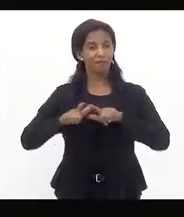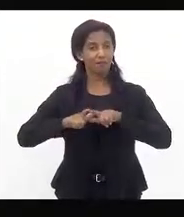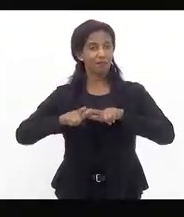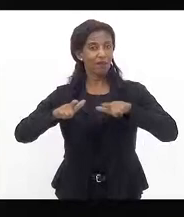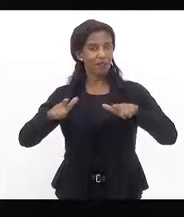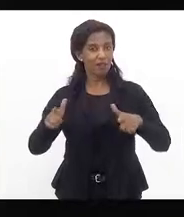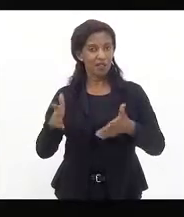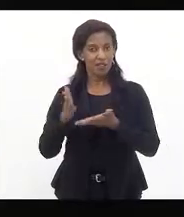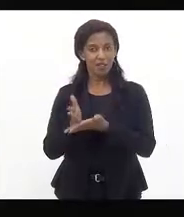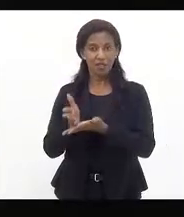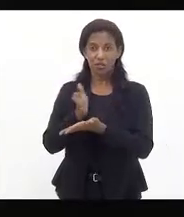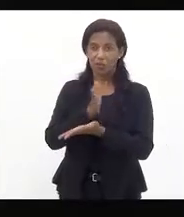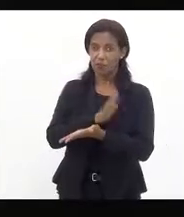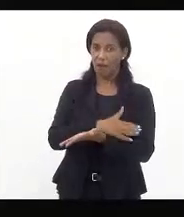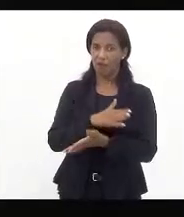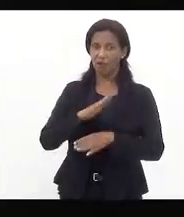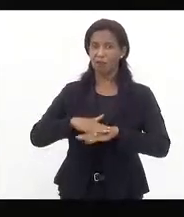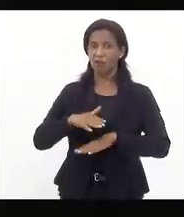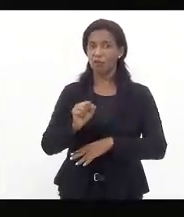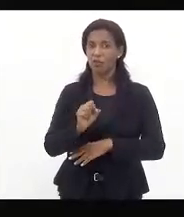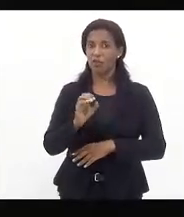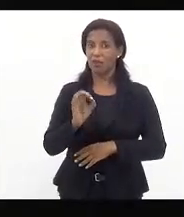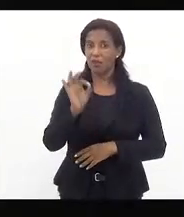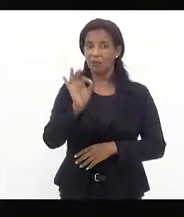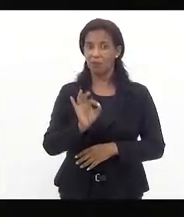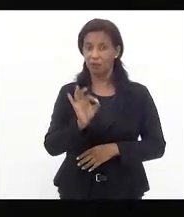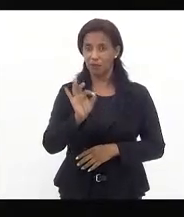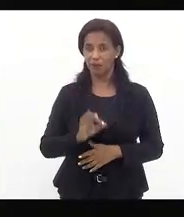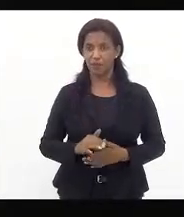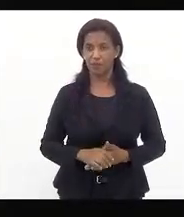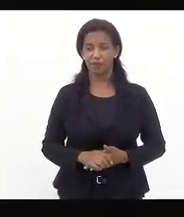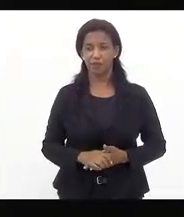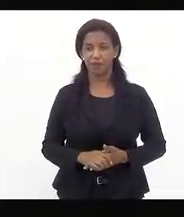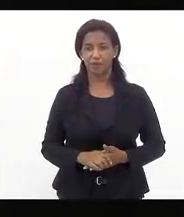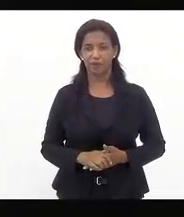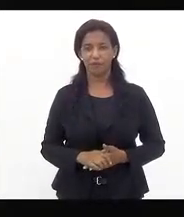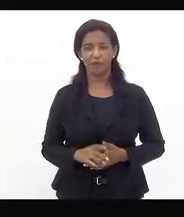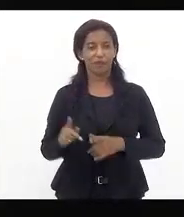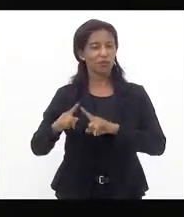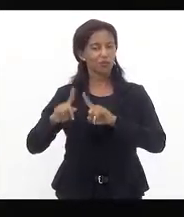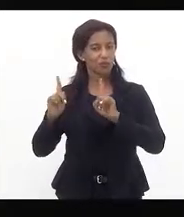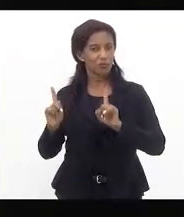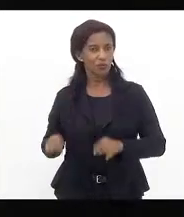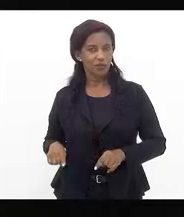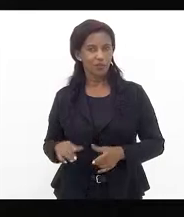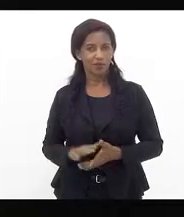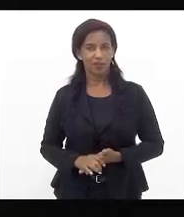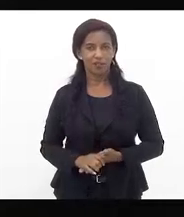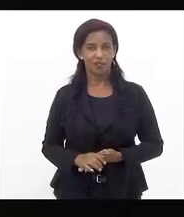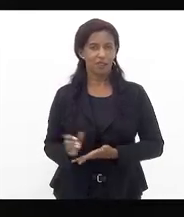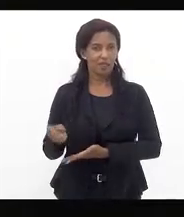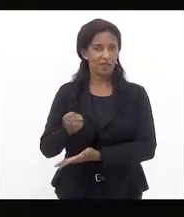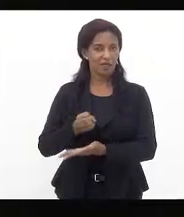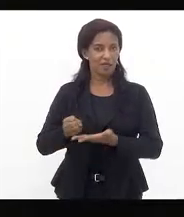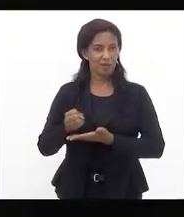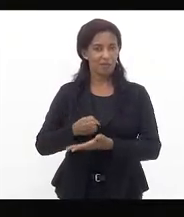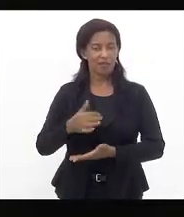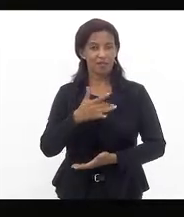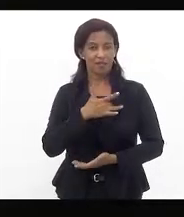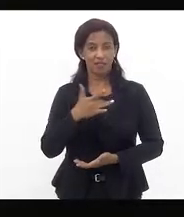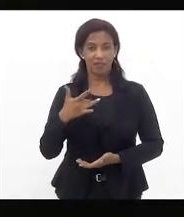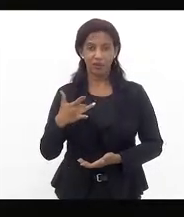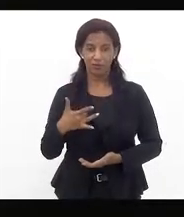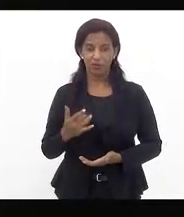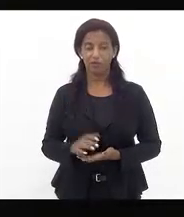Grande parte, cerca de mais de 80%, das servidoras da base da saúde,